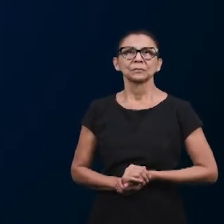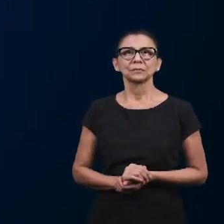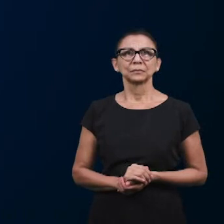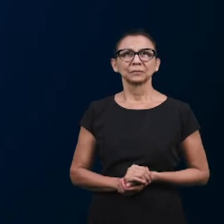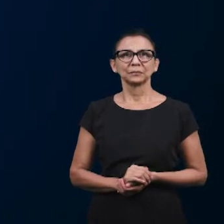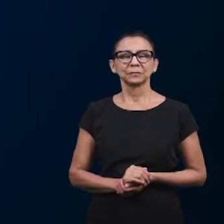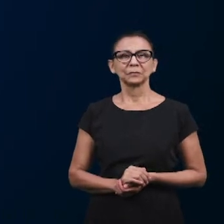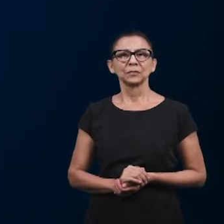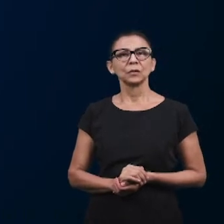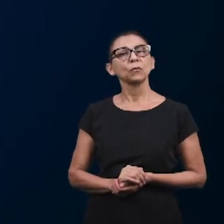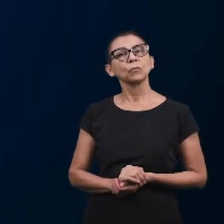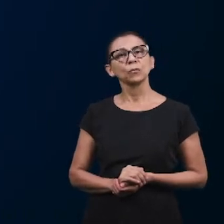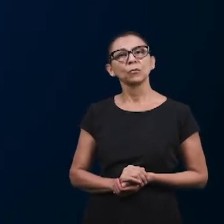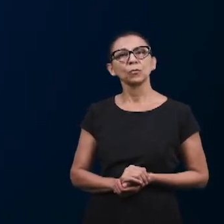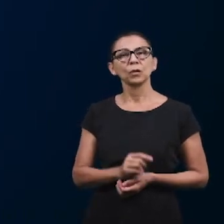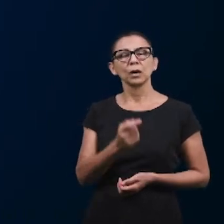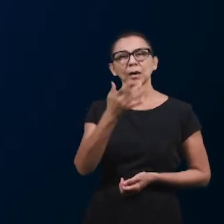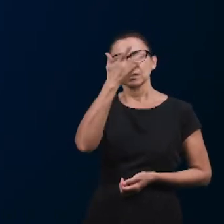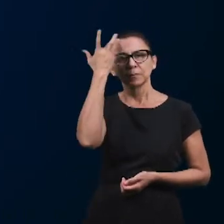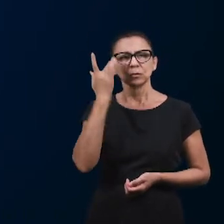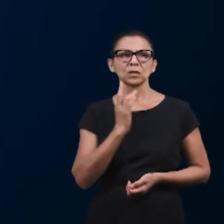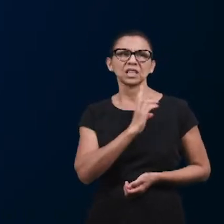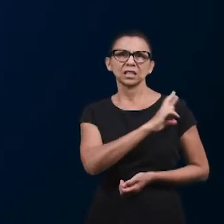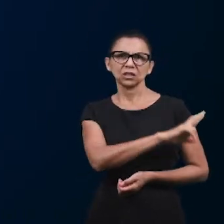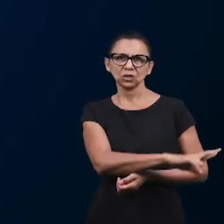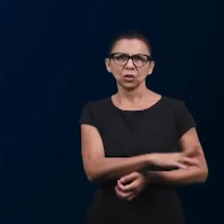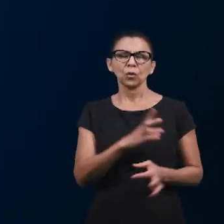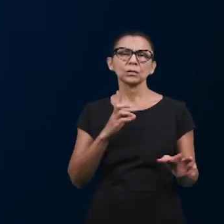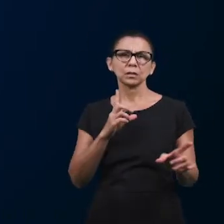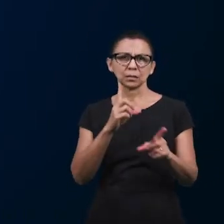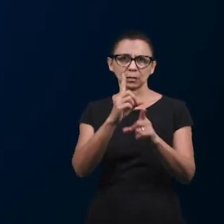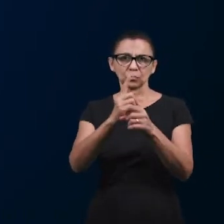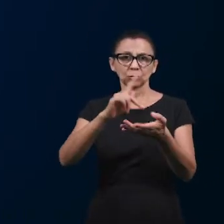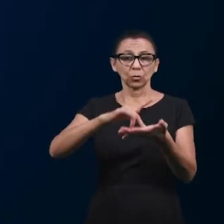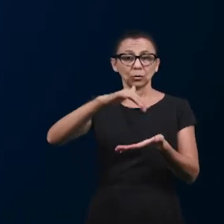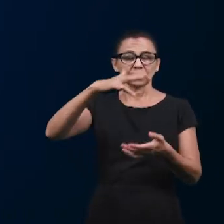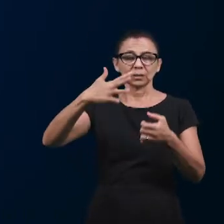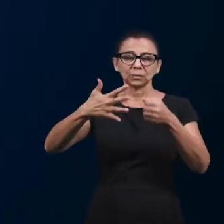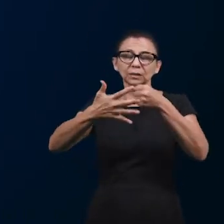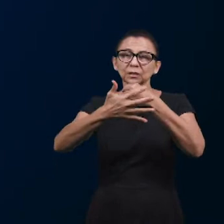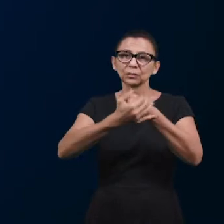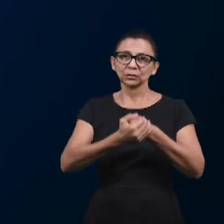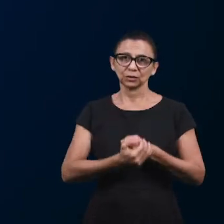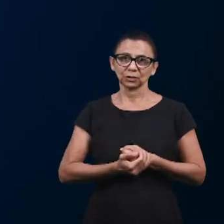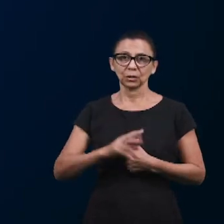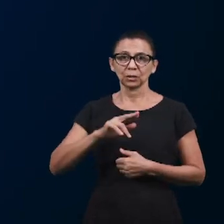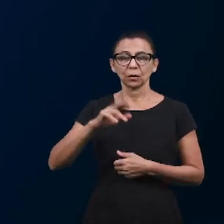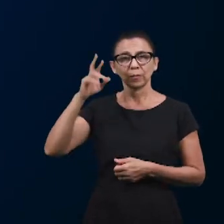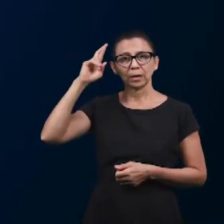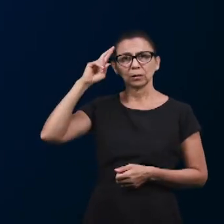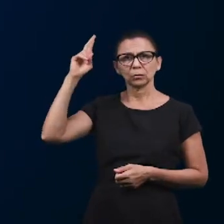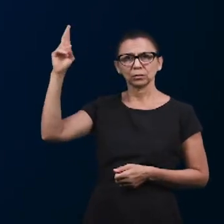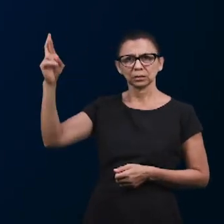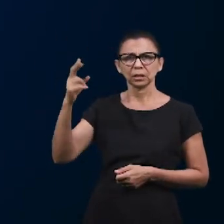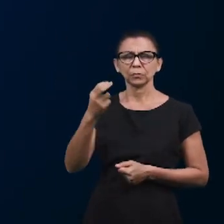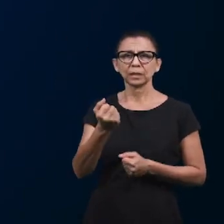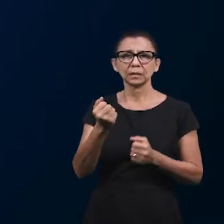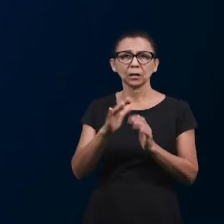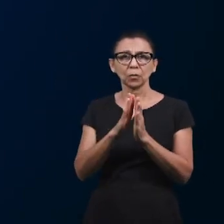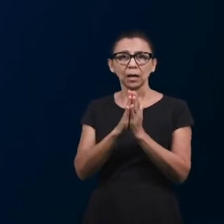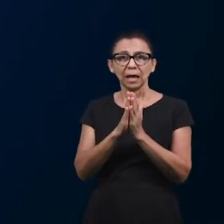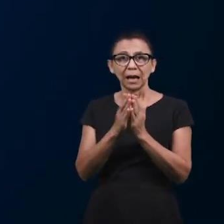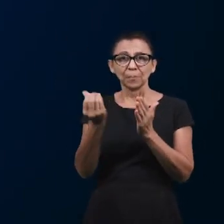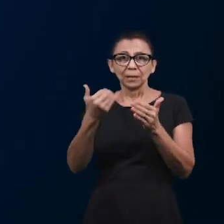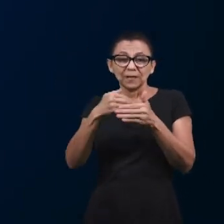escondeu a palavra, e sim o homem, os religiosos, no campo dos seus interesses, que deixaram que a palavra fosse sufocada